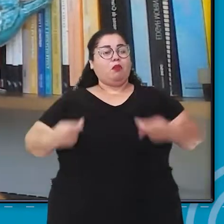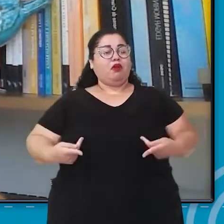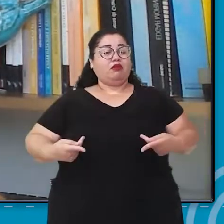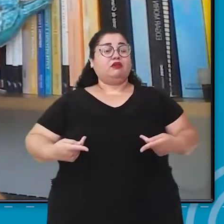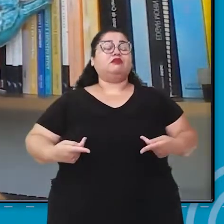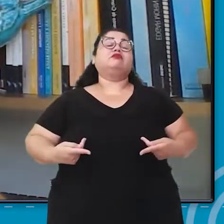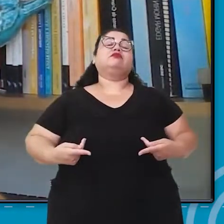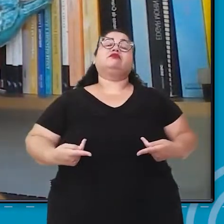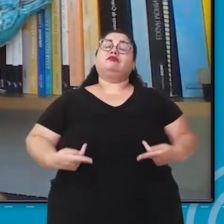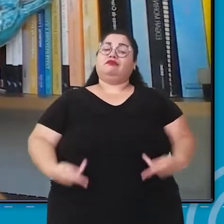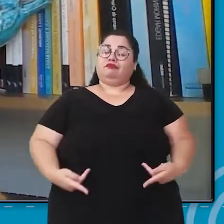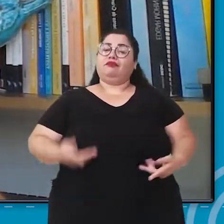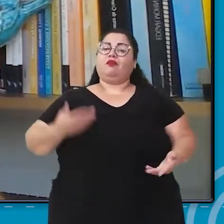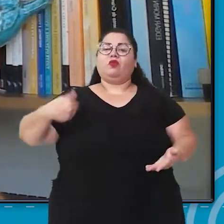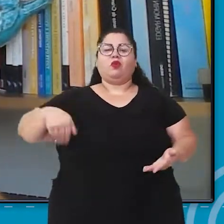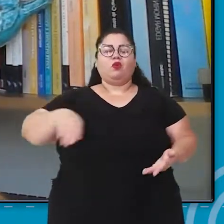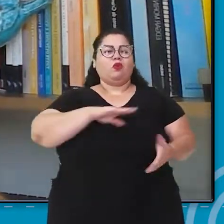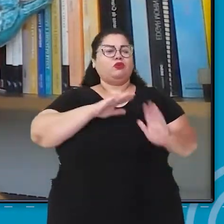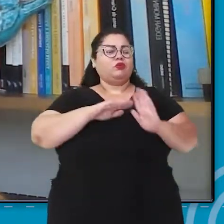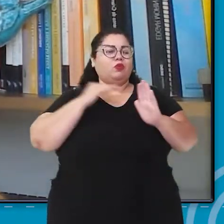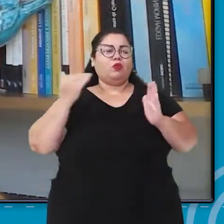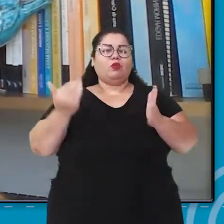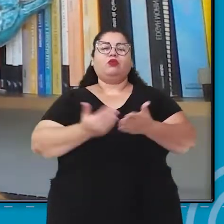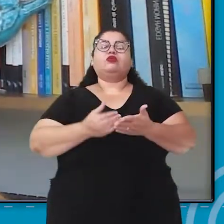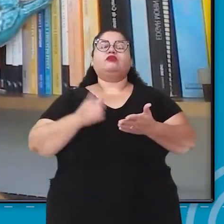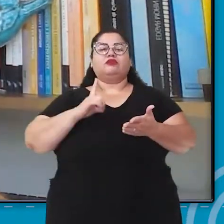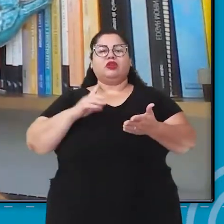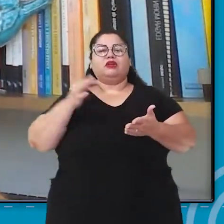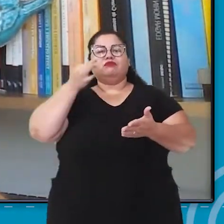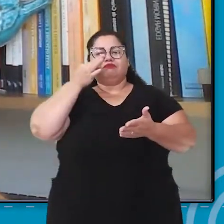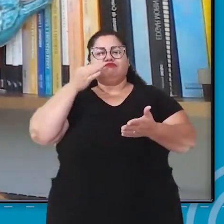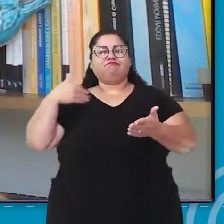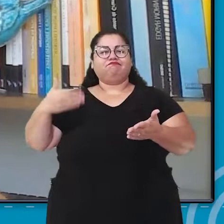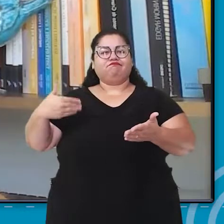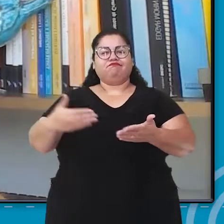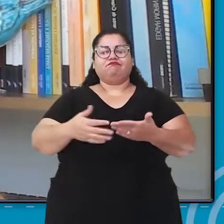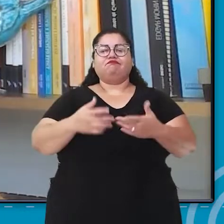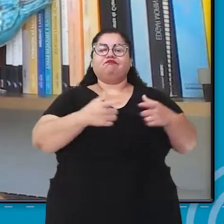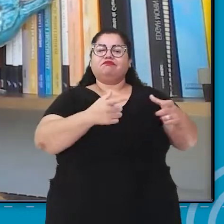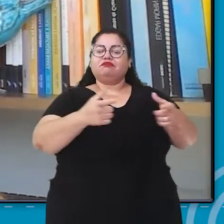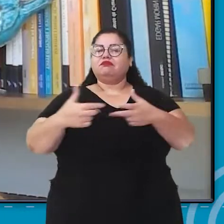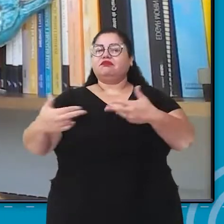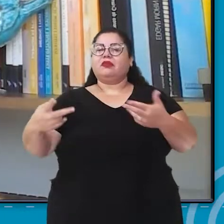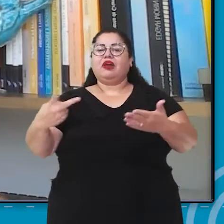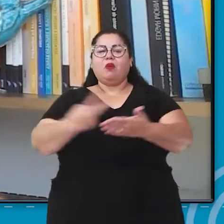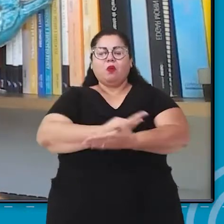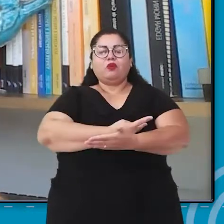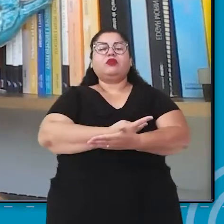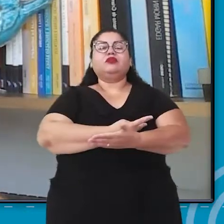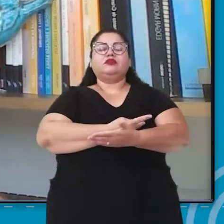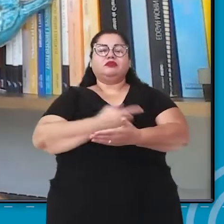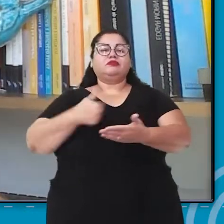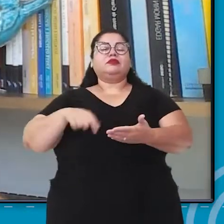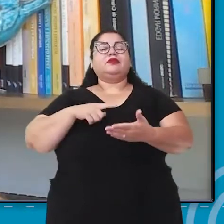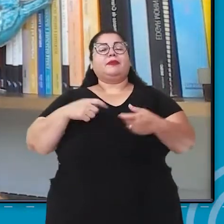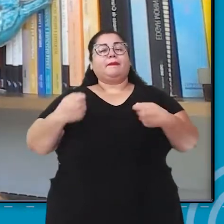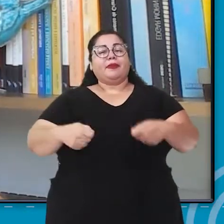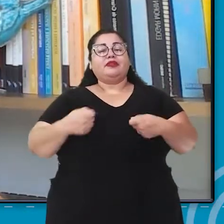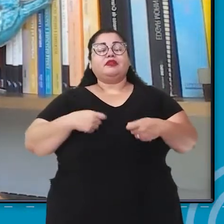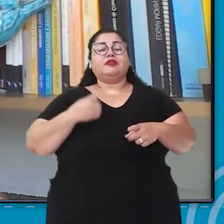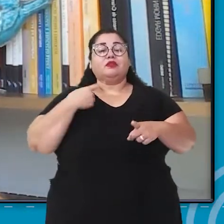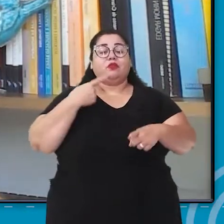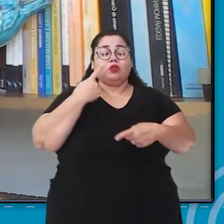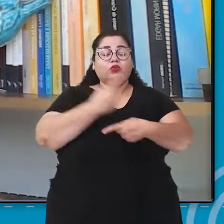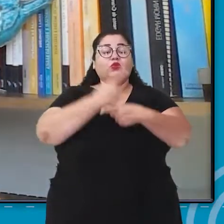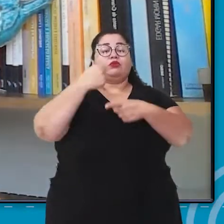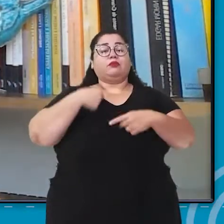humano. Todos nós temos vivido e presenciado situações que a gente precisa se